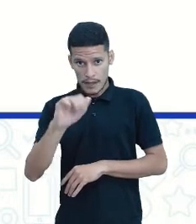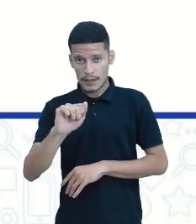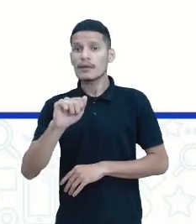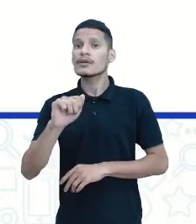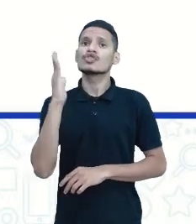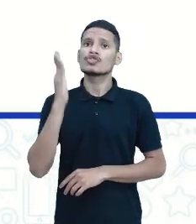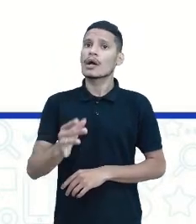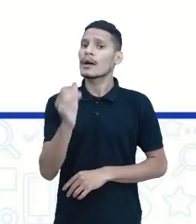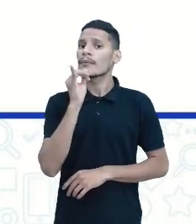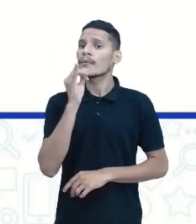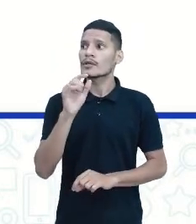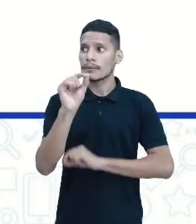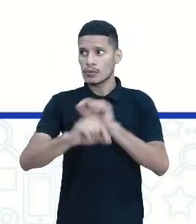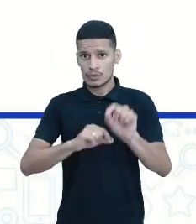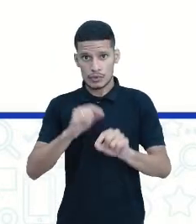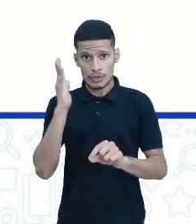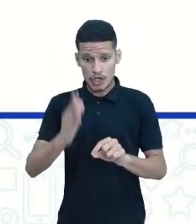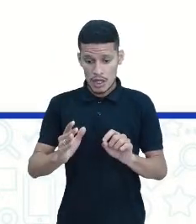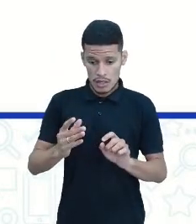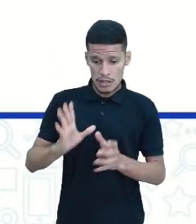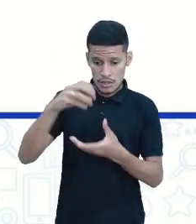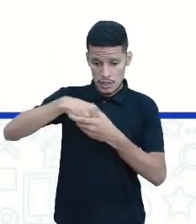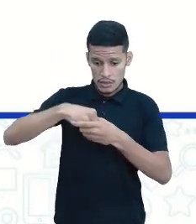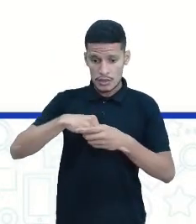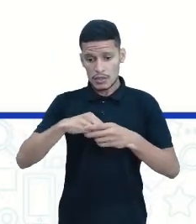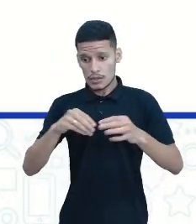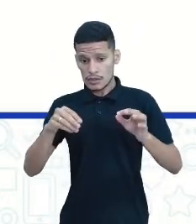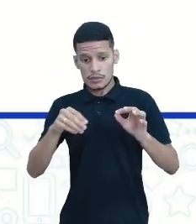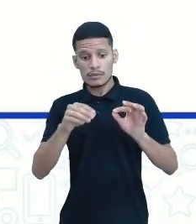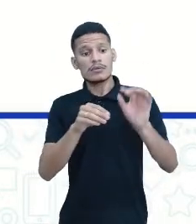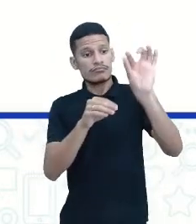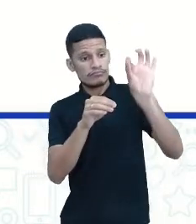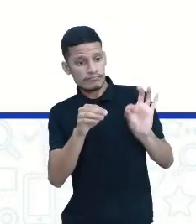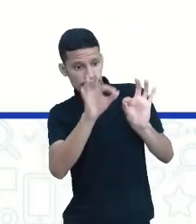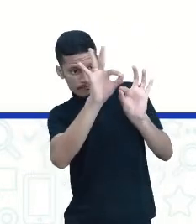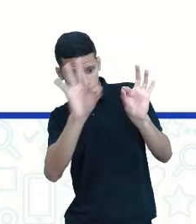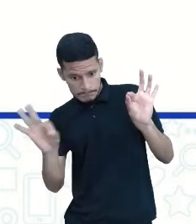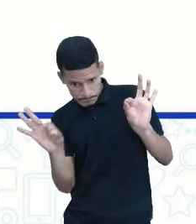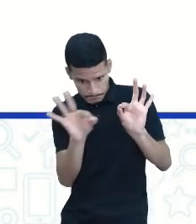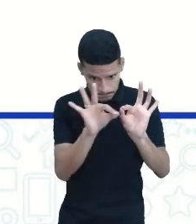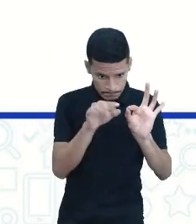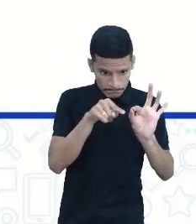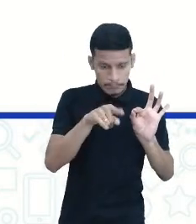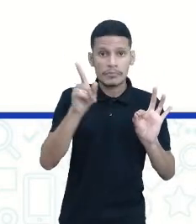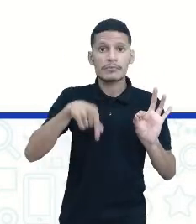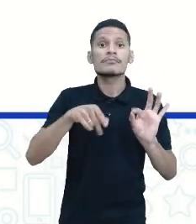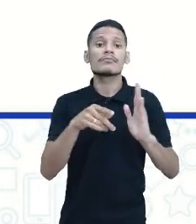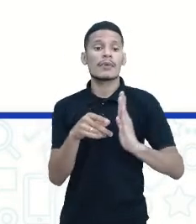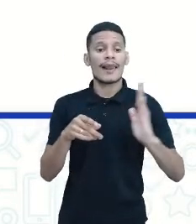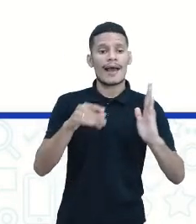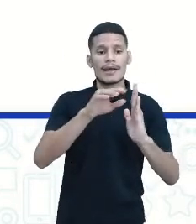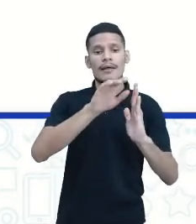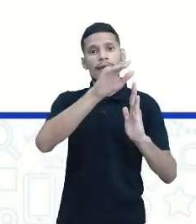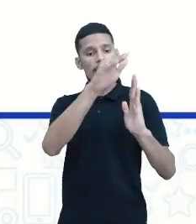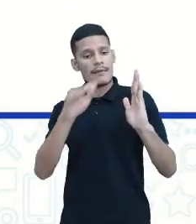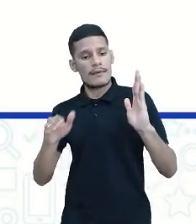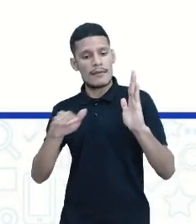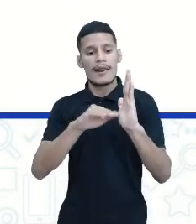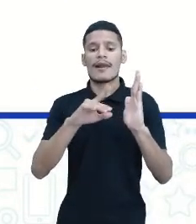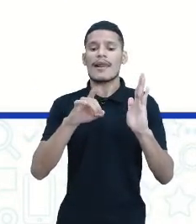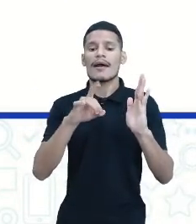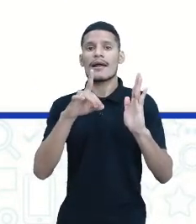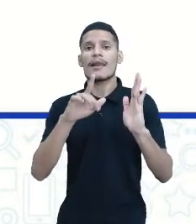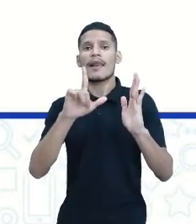perceber que os elementos que compõem esse triângulo a gente vai chamar dos lados, tá certo? E esses lados aí a gente vai ver que o